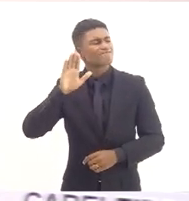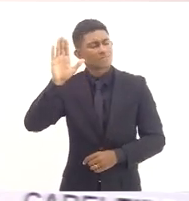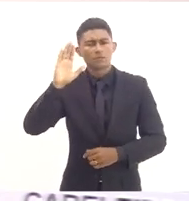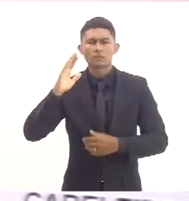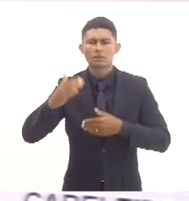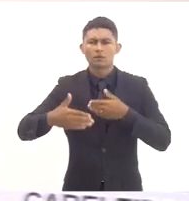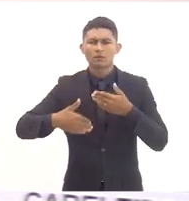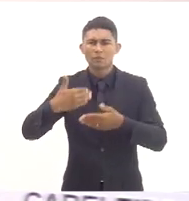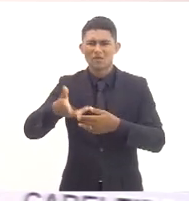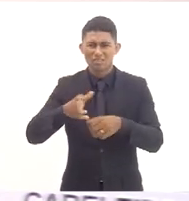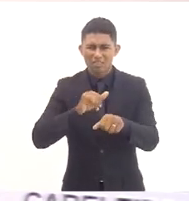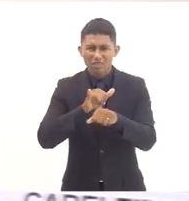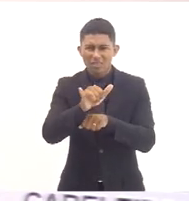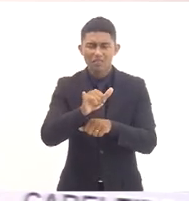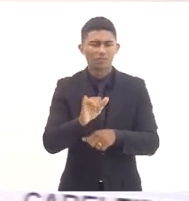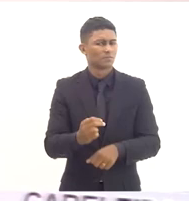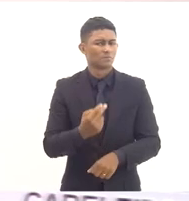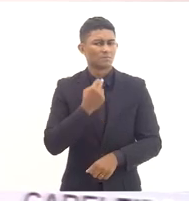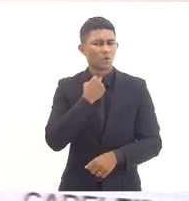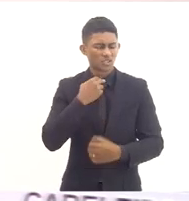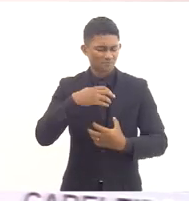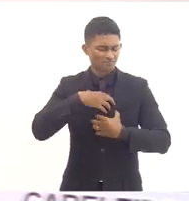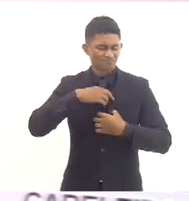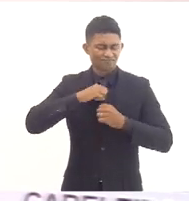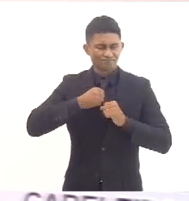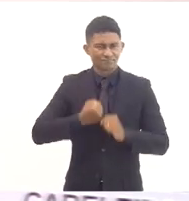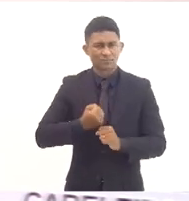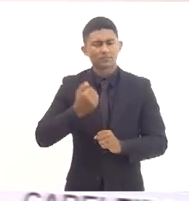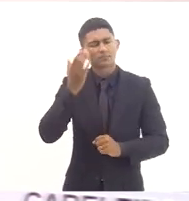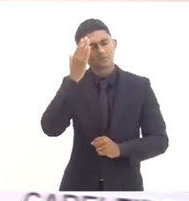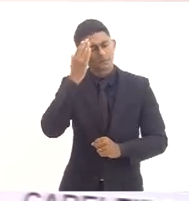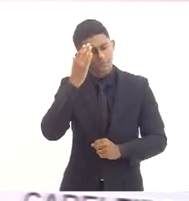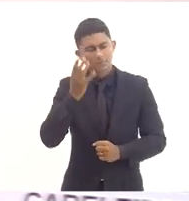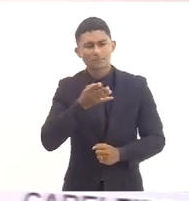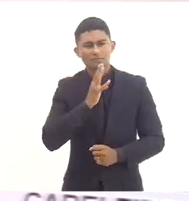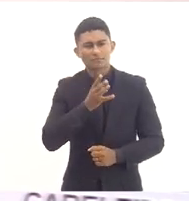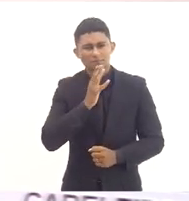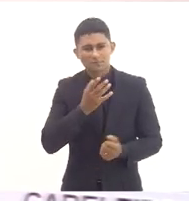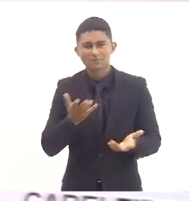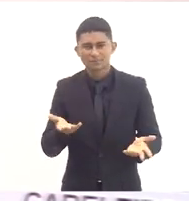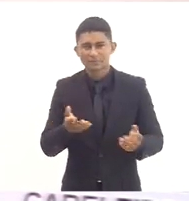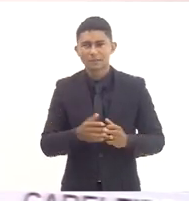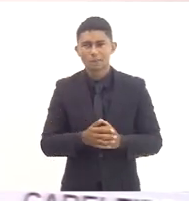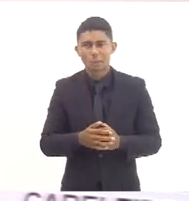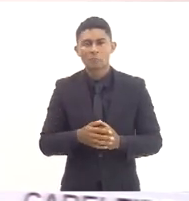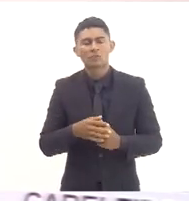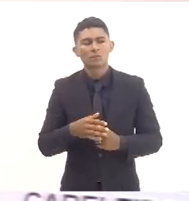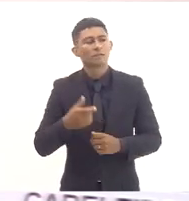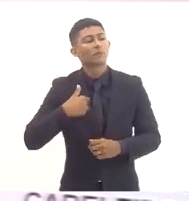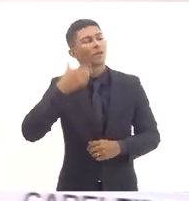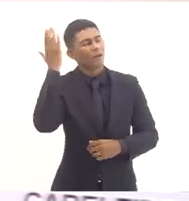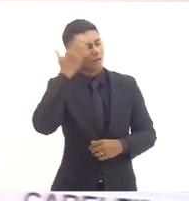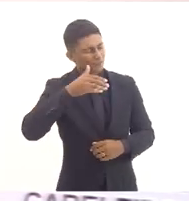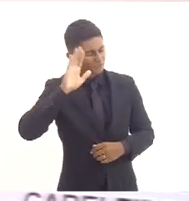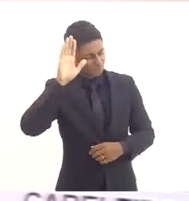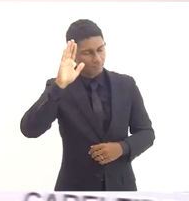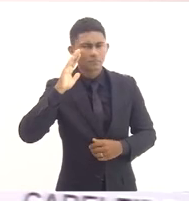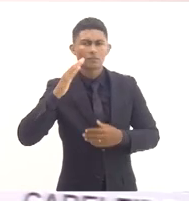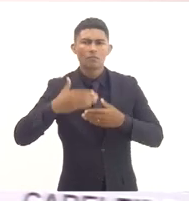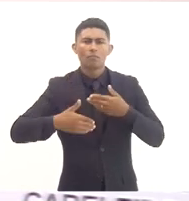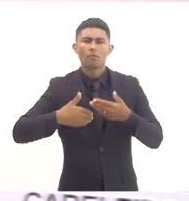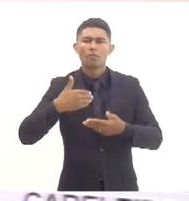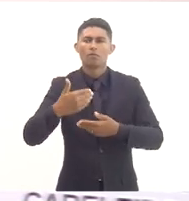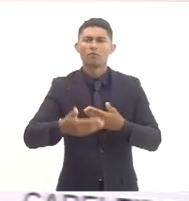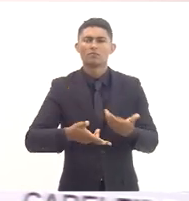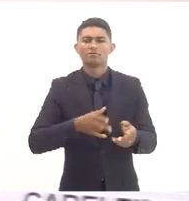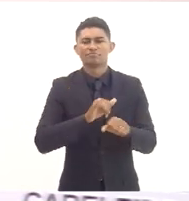do que a realidade que muitas vezes é impotente prometer é desumano